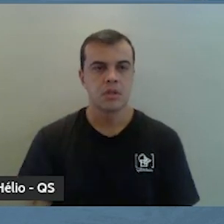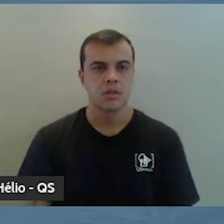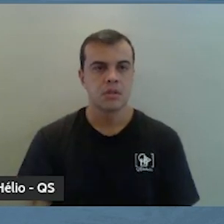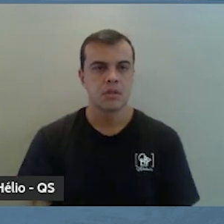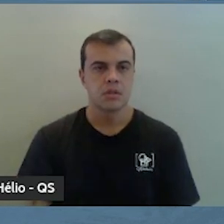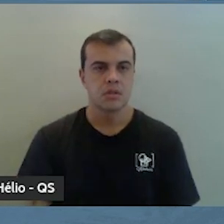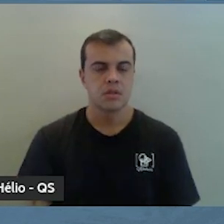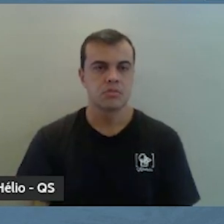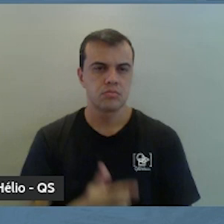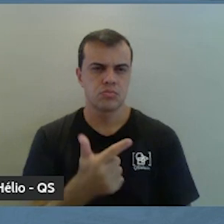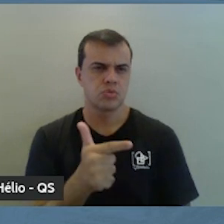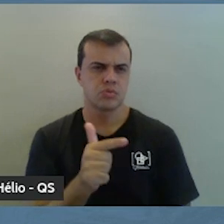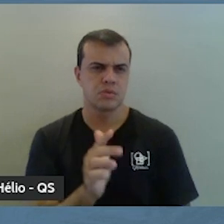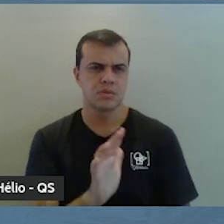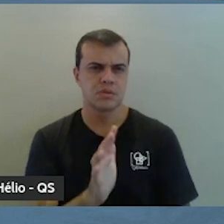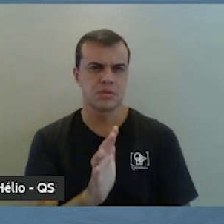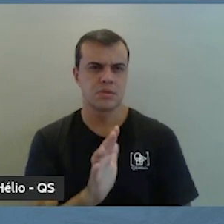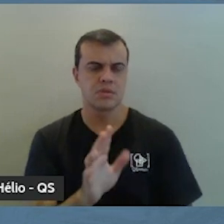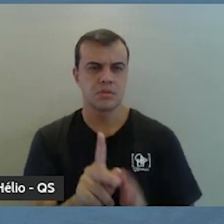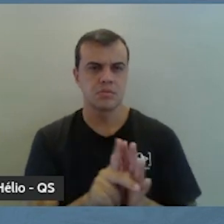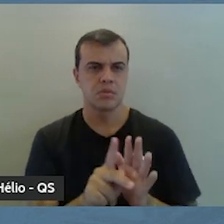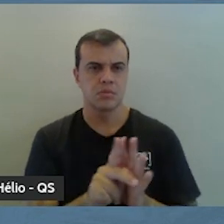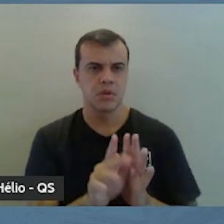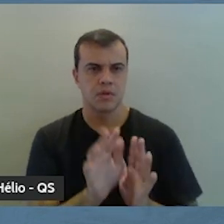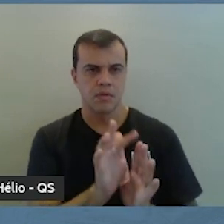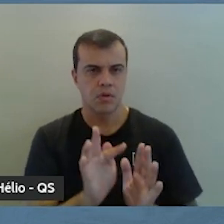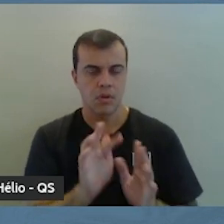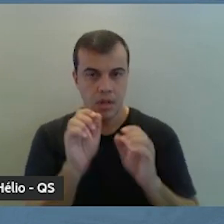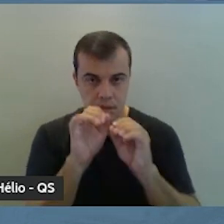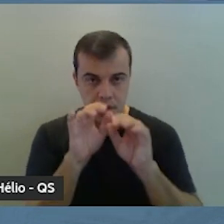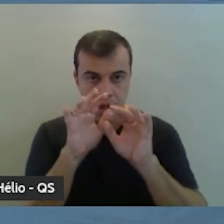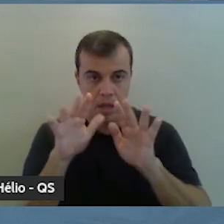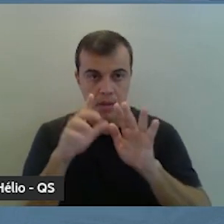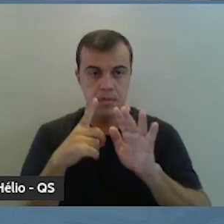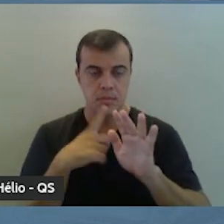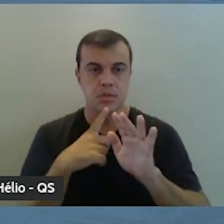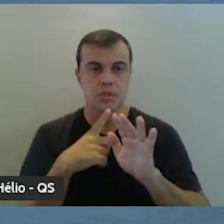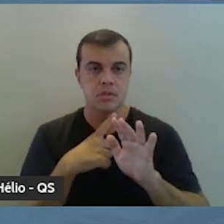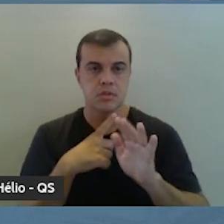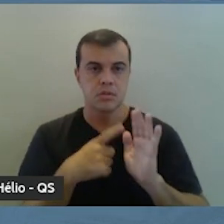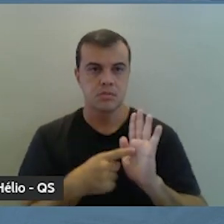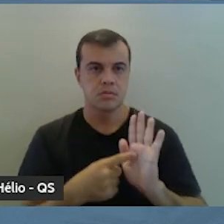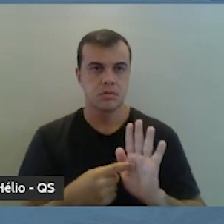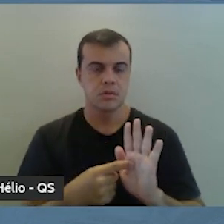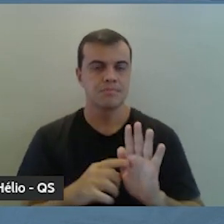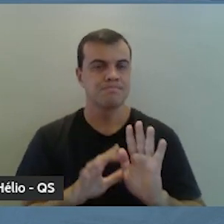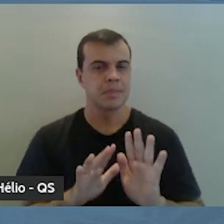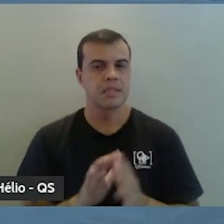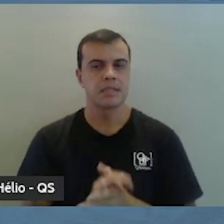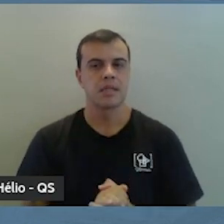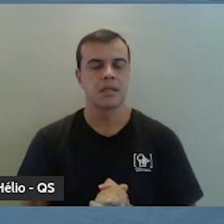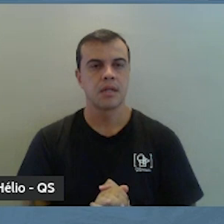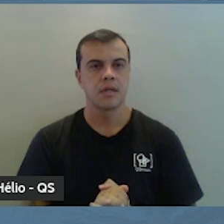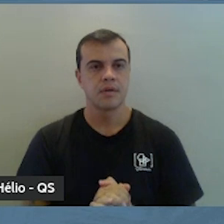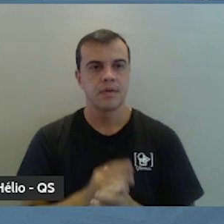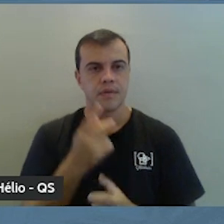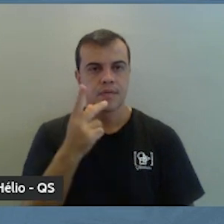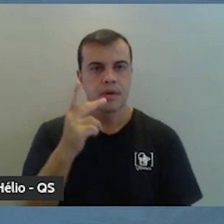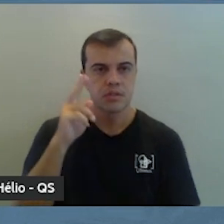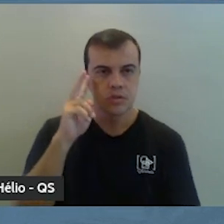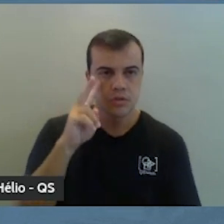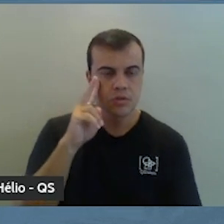tem essa coisa do academicismo, a gente vê claramente que está rompido, mas ela fala de tradições,